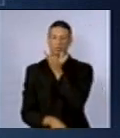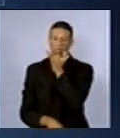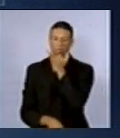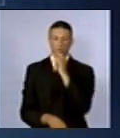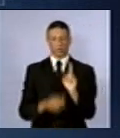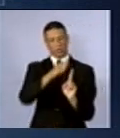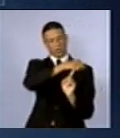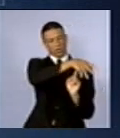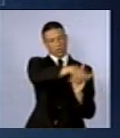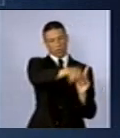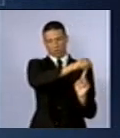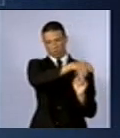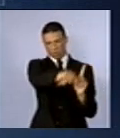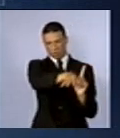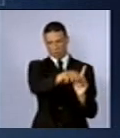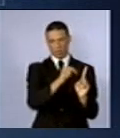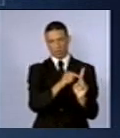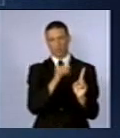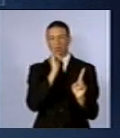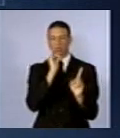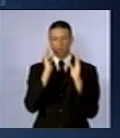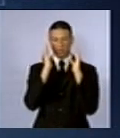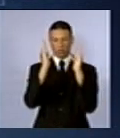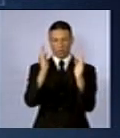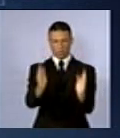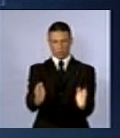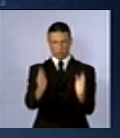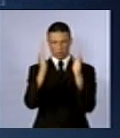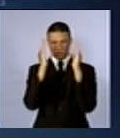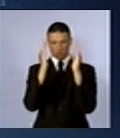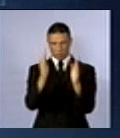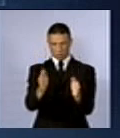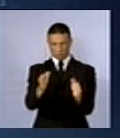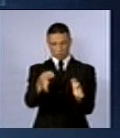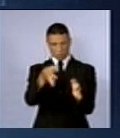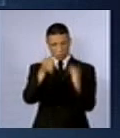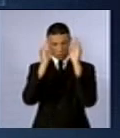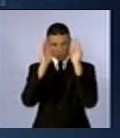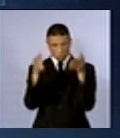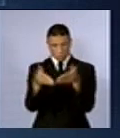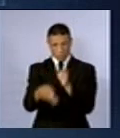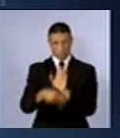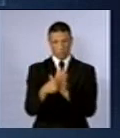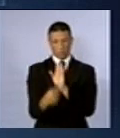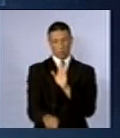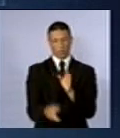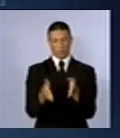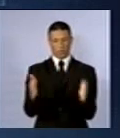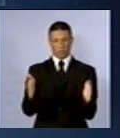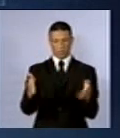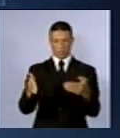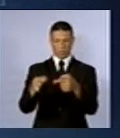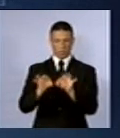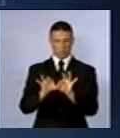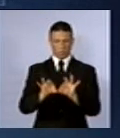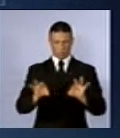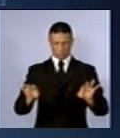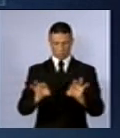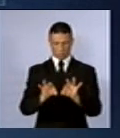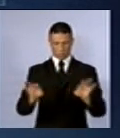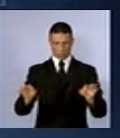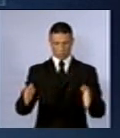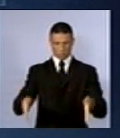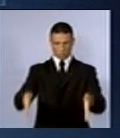as linhas de transmissão são inseridas numa faixa a ela dedicada. Além da largura dessa faixa